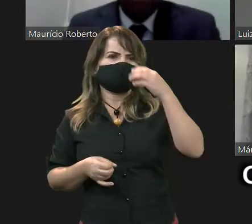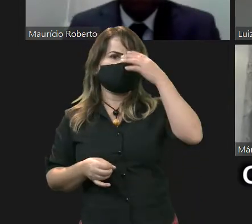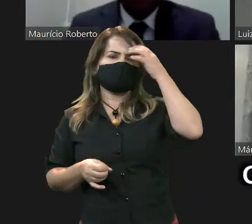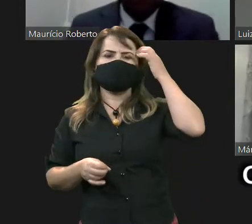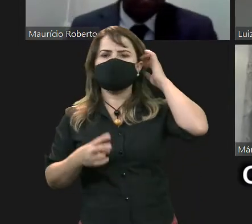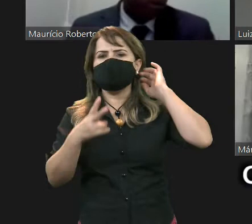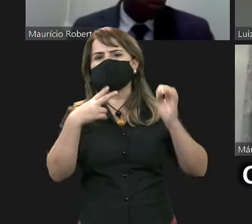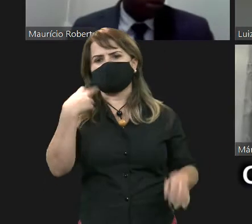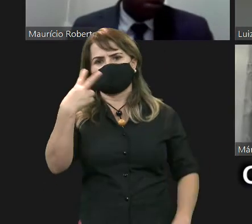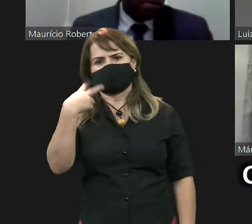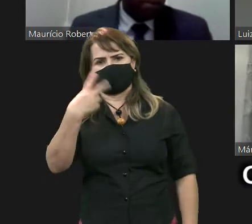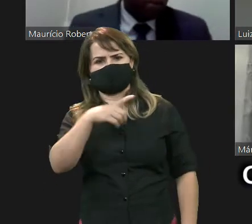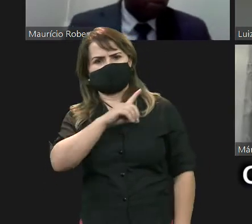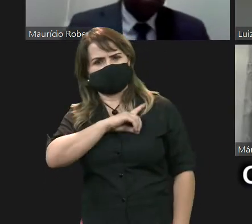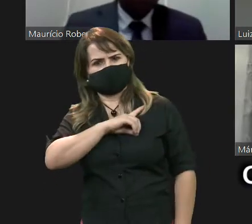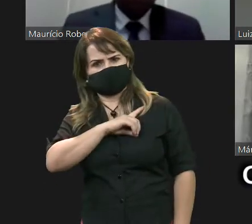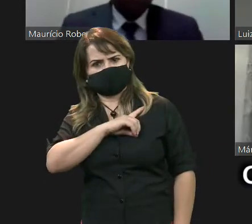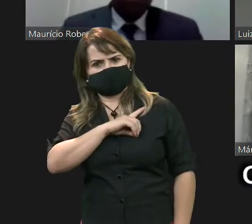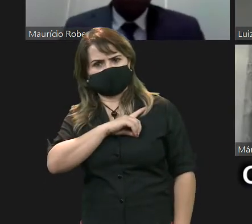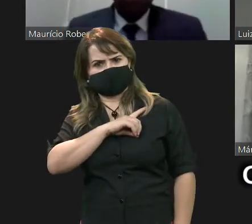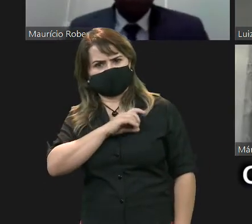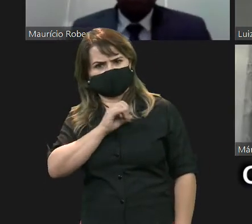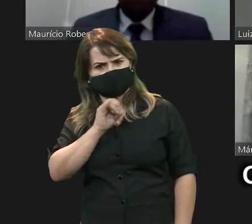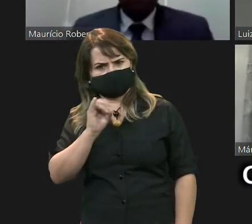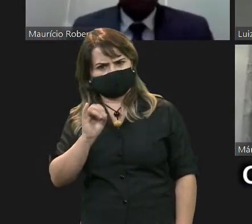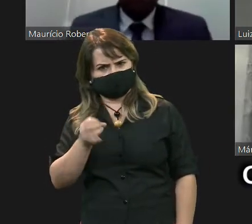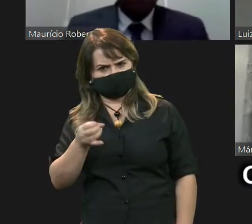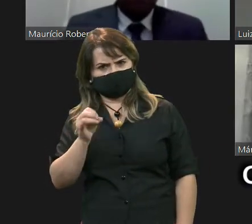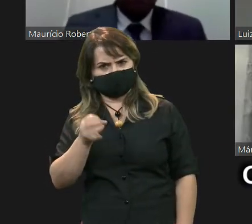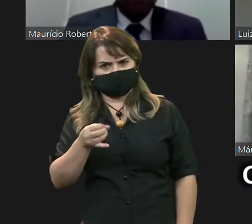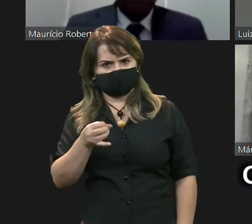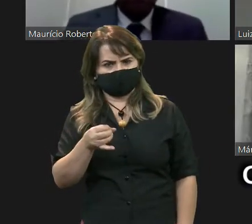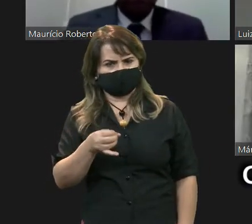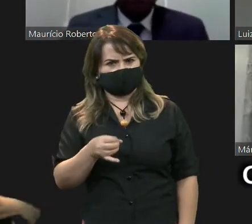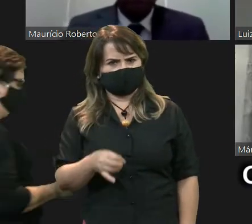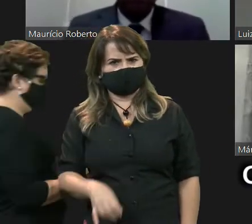Sim. Vereador Damasceno. Sim.